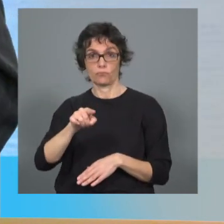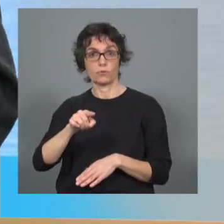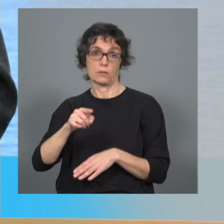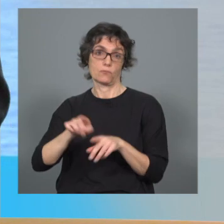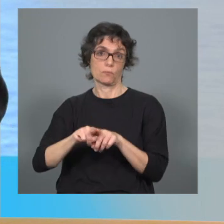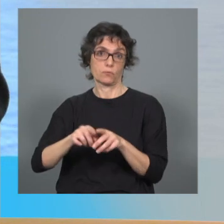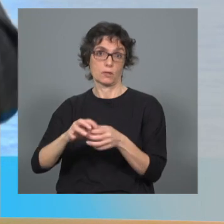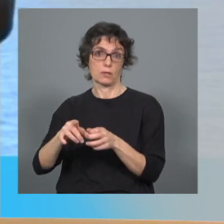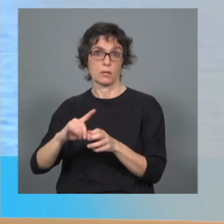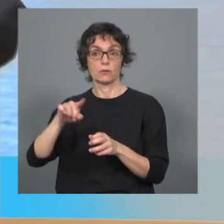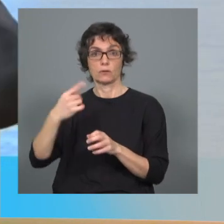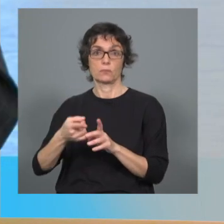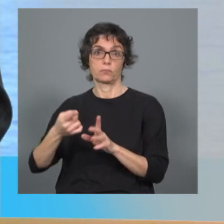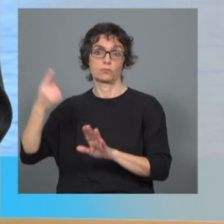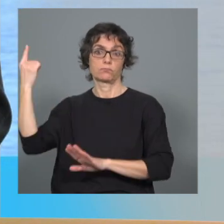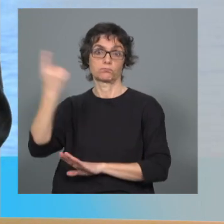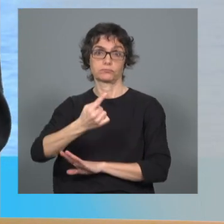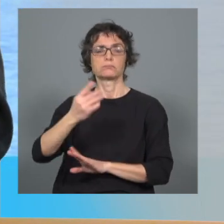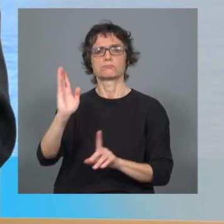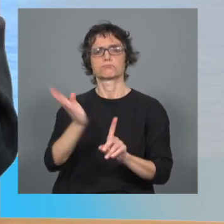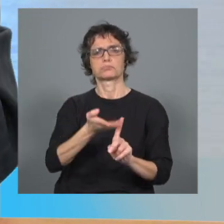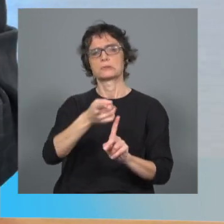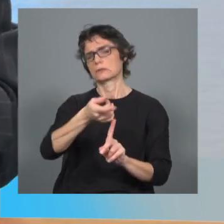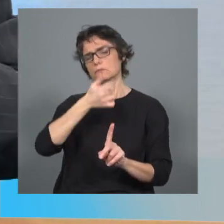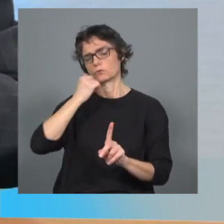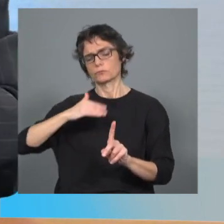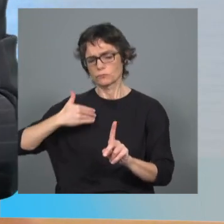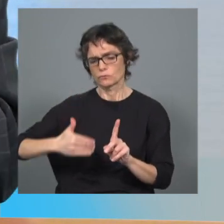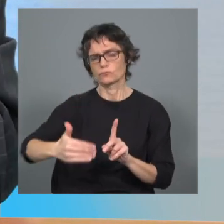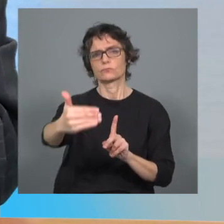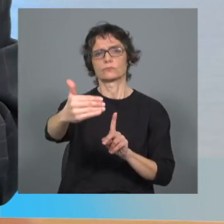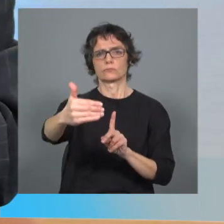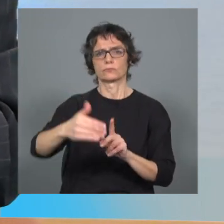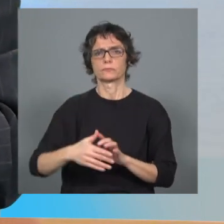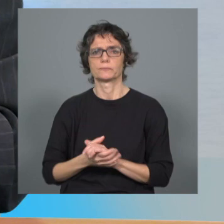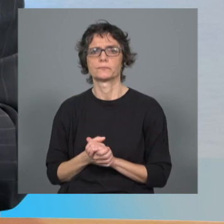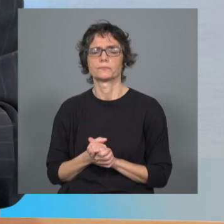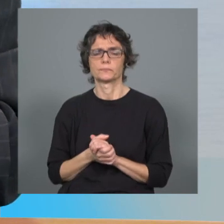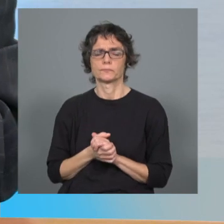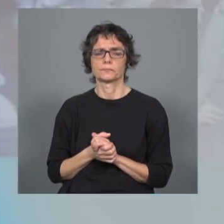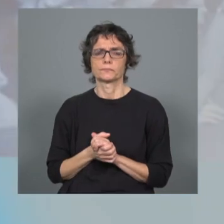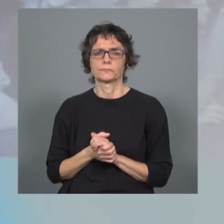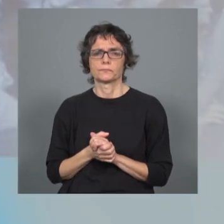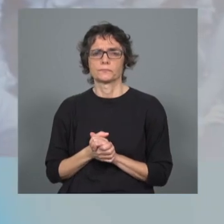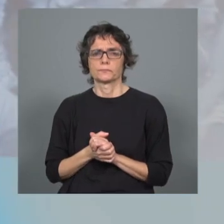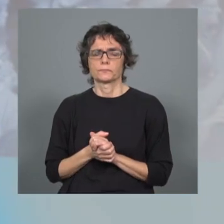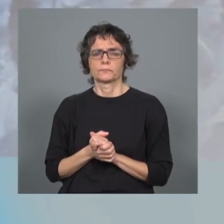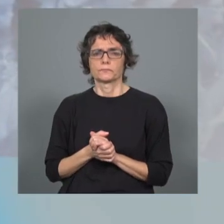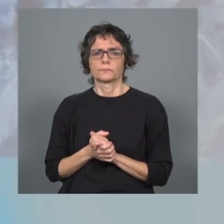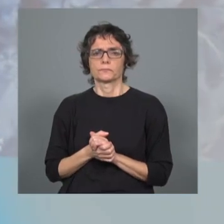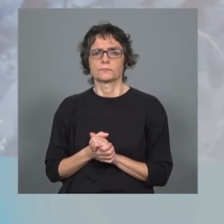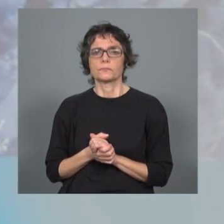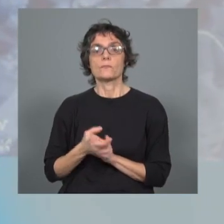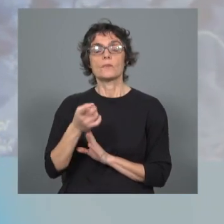naturalmente, a condenação com a expressão suprema no alto do Calvário, que é a entrega plena da vida. Não é? Toda esta